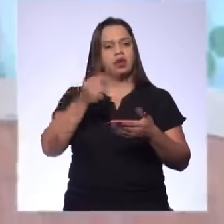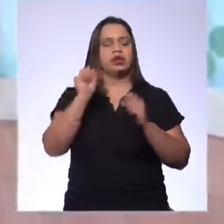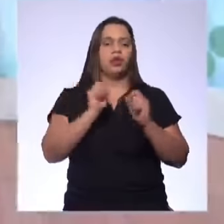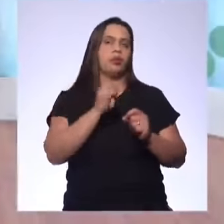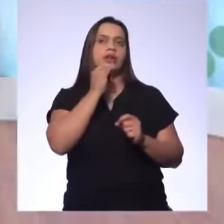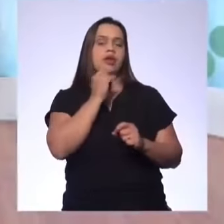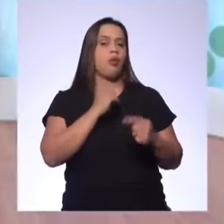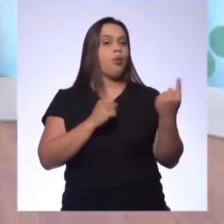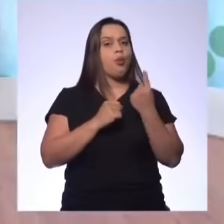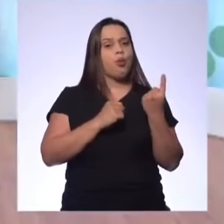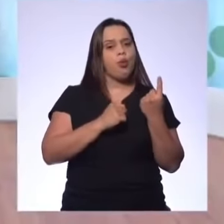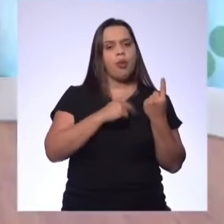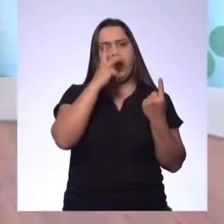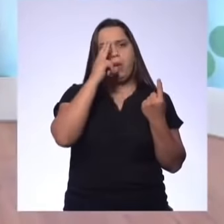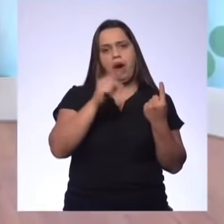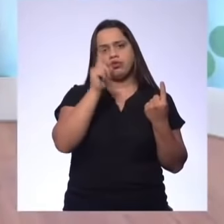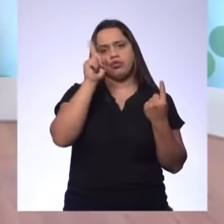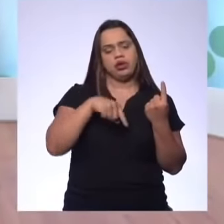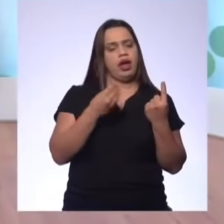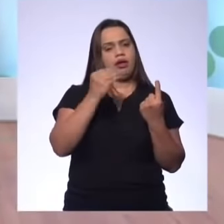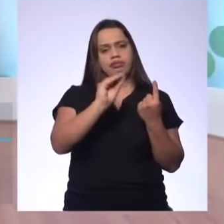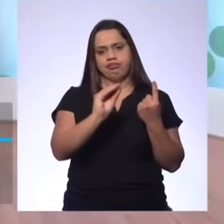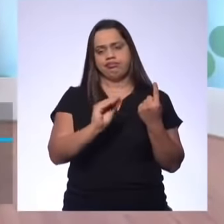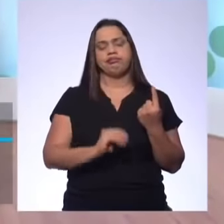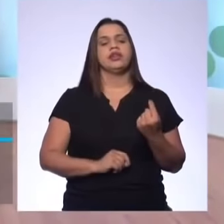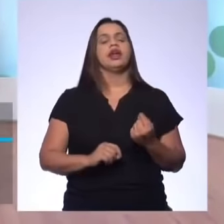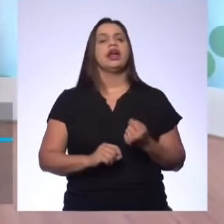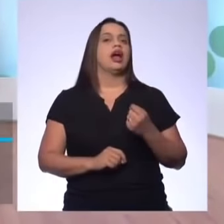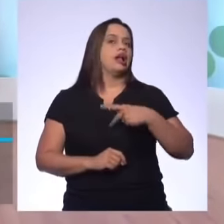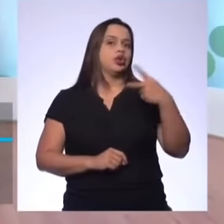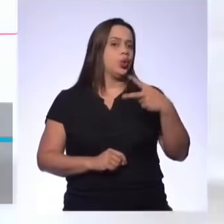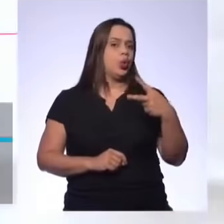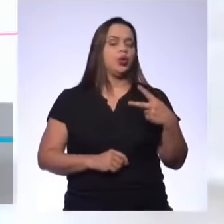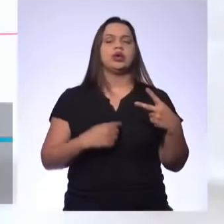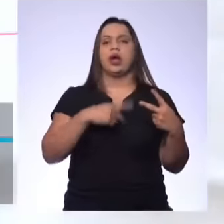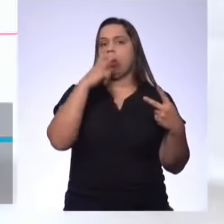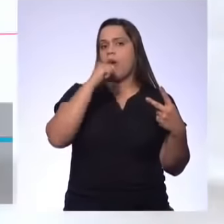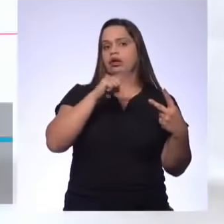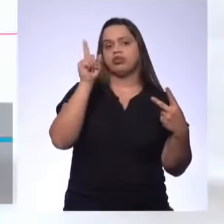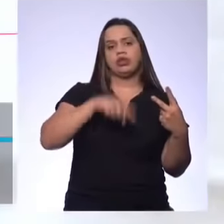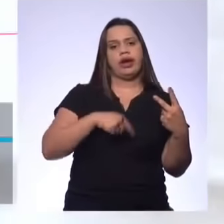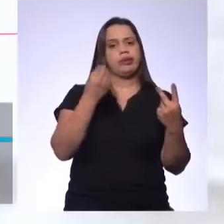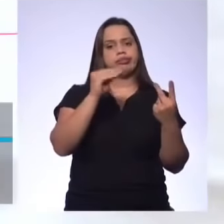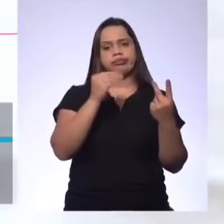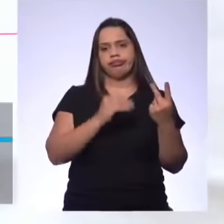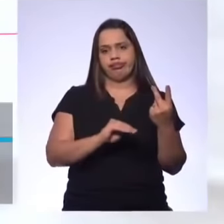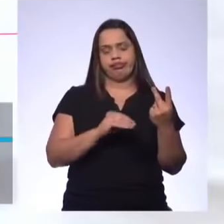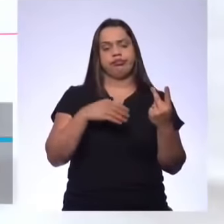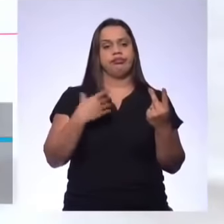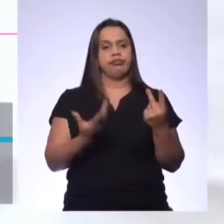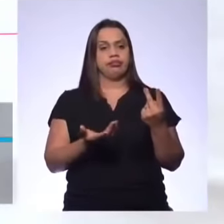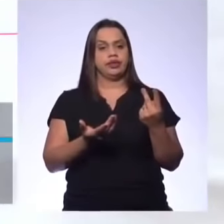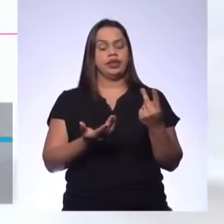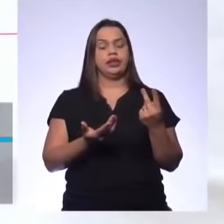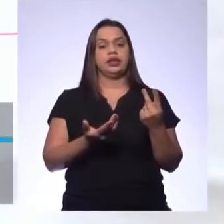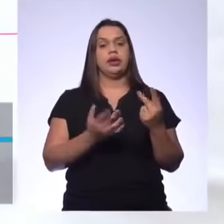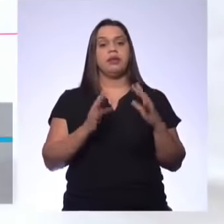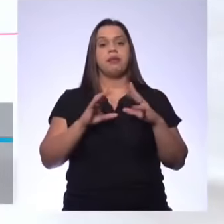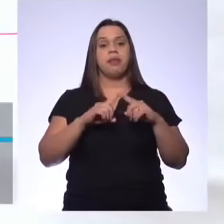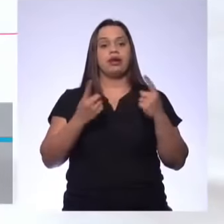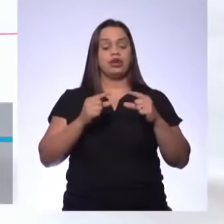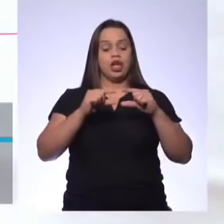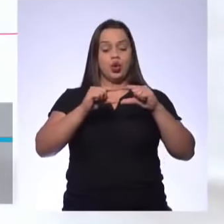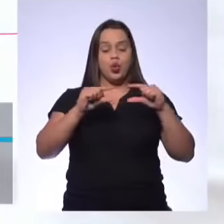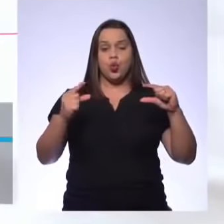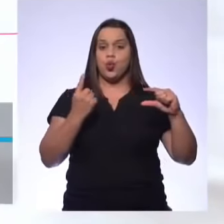é em regra de três você coloca um e Harry 3 a 2 eu acho que é lambe aves Aí você coloca tu lambias Mas tudo numa